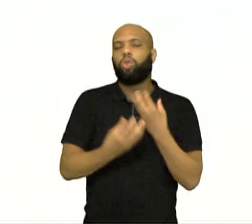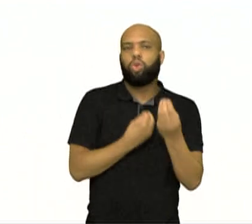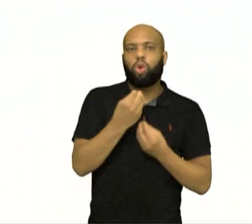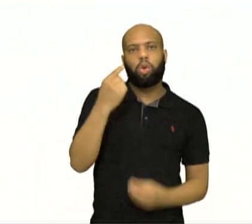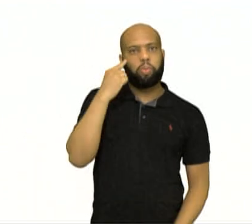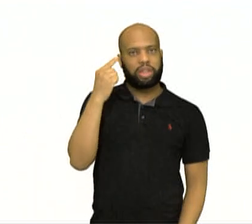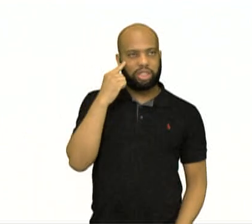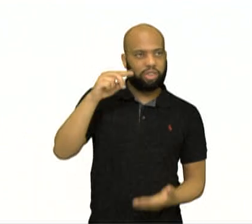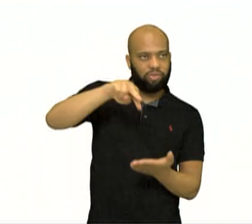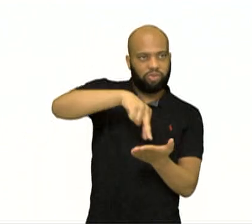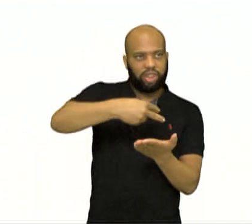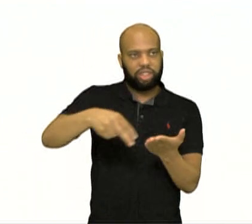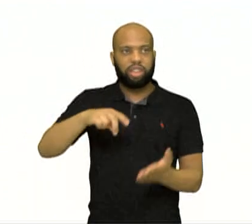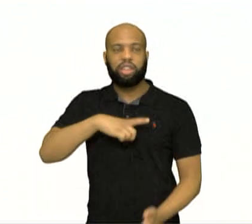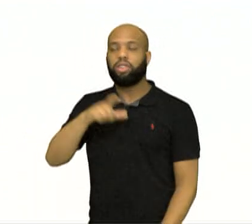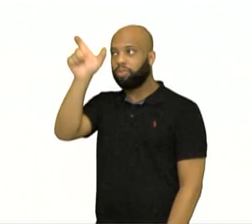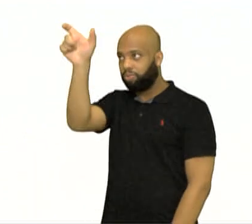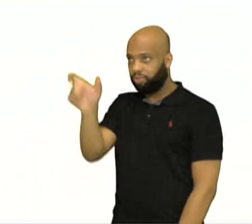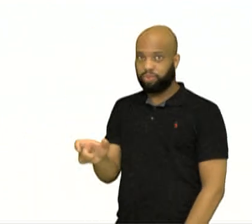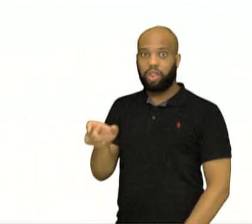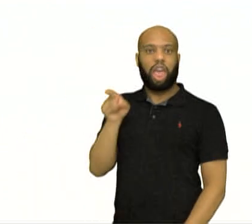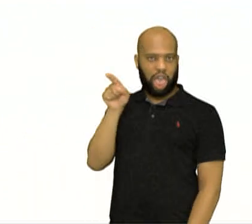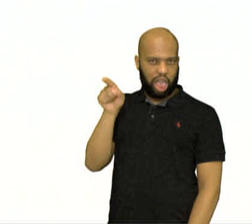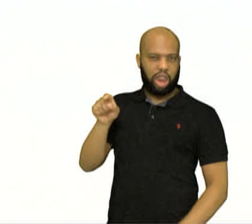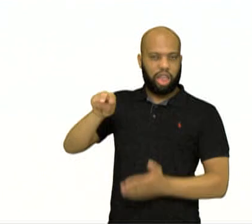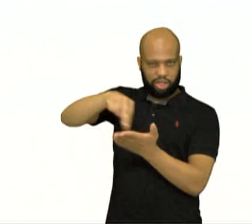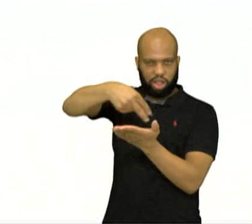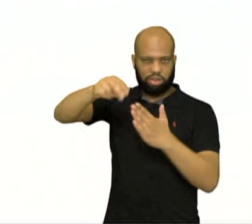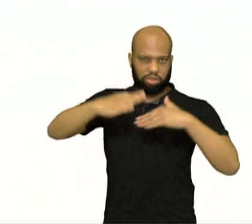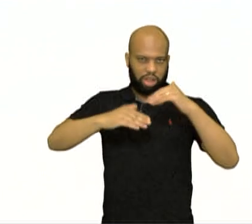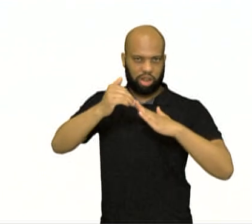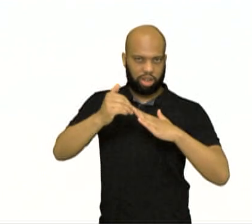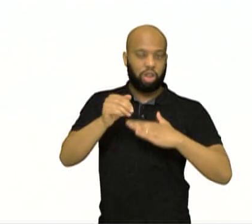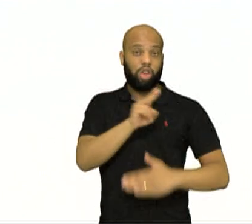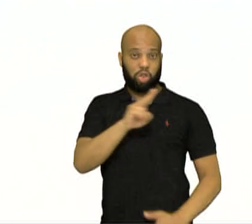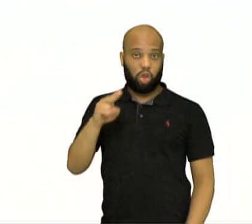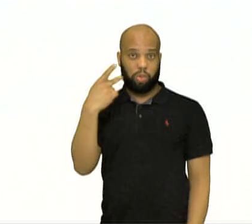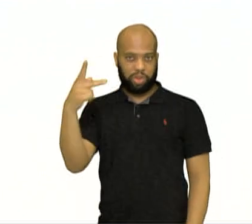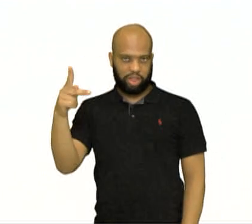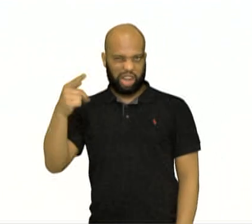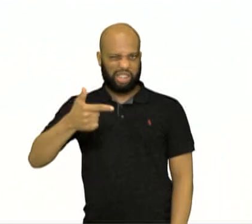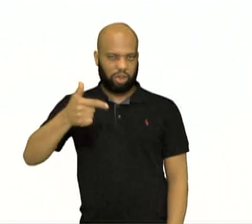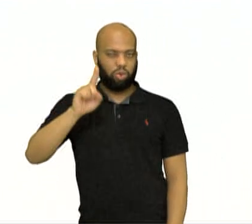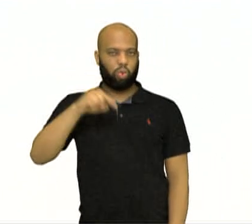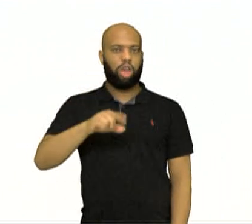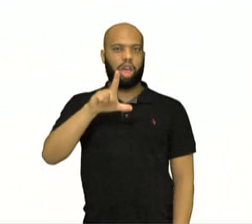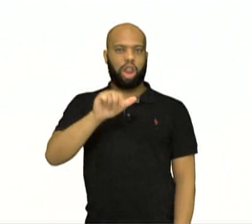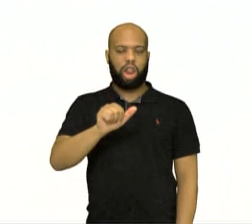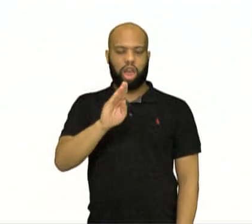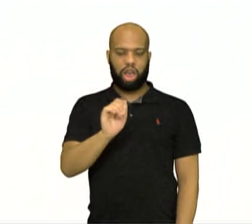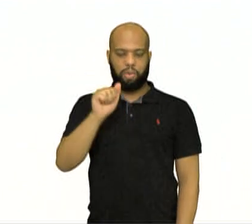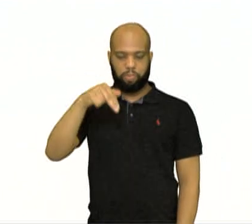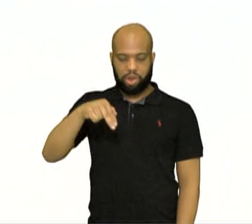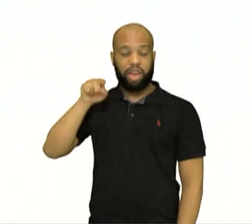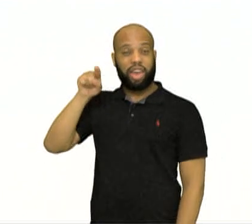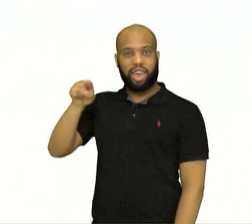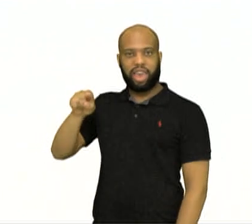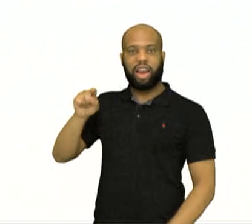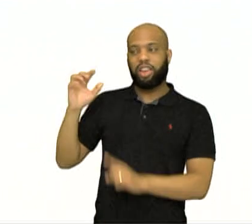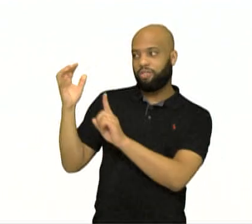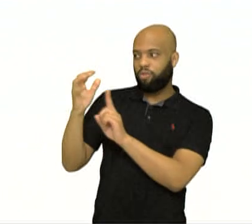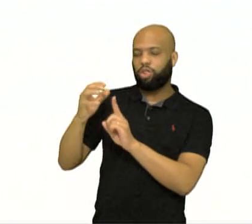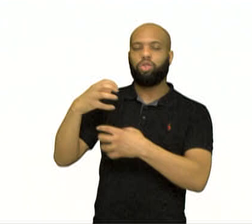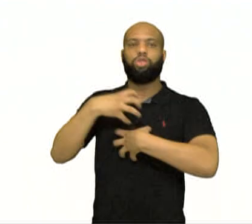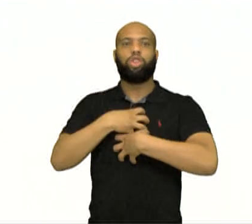está o coreógrafo e dançarino Rudolf Laban. Ele lançou ideias que mudaram fortemente a maneira de pensar a